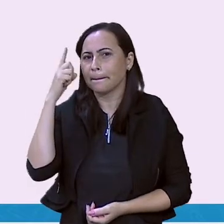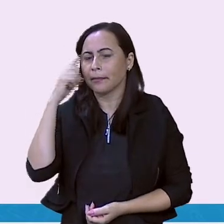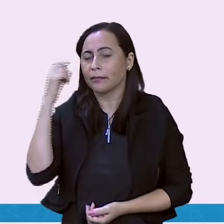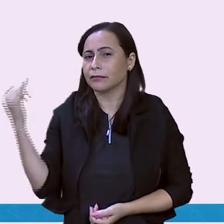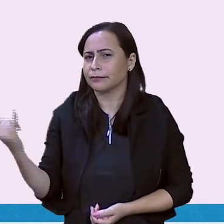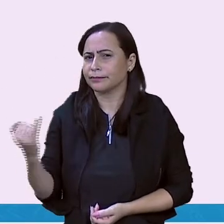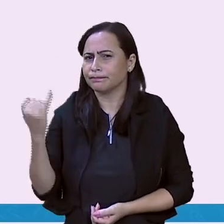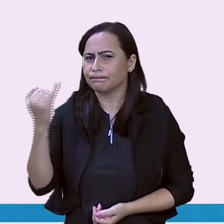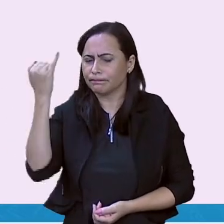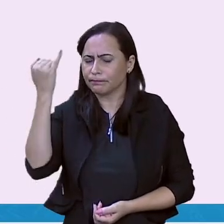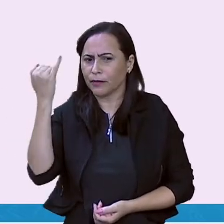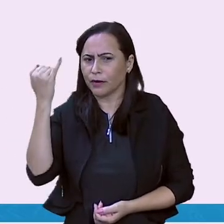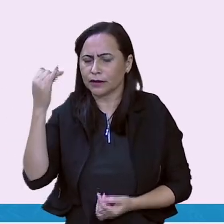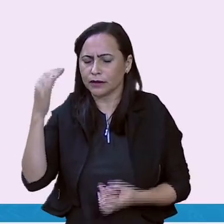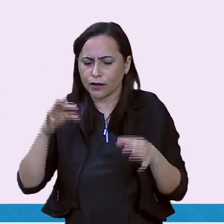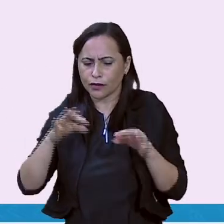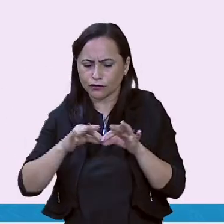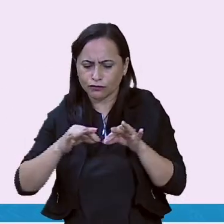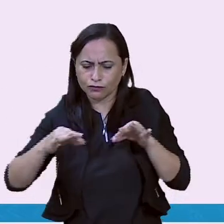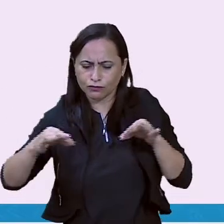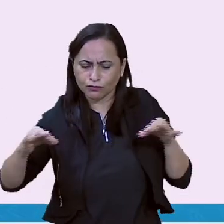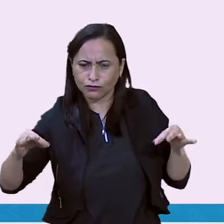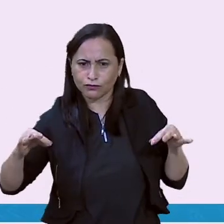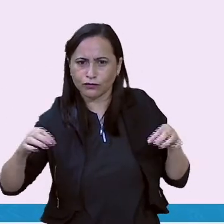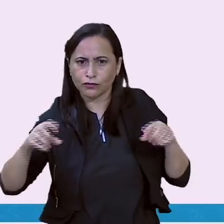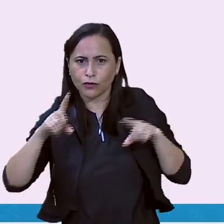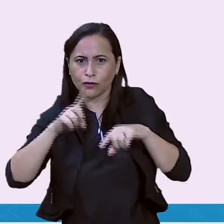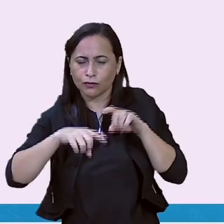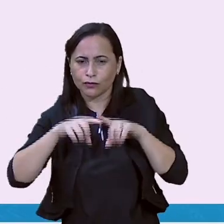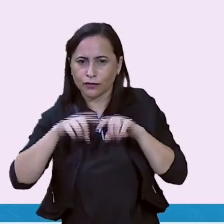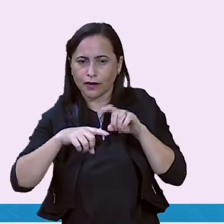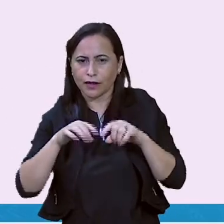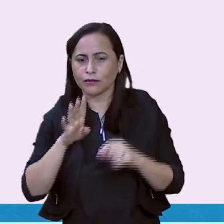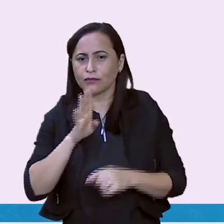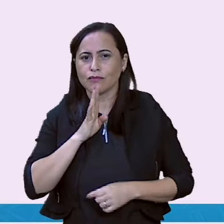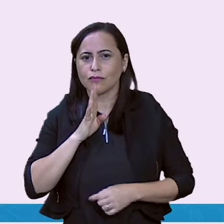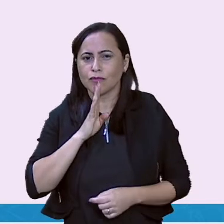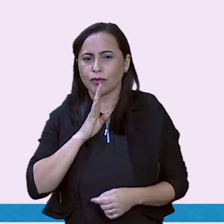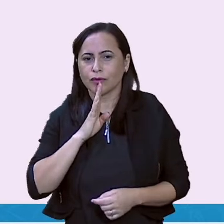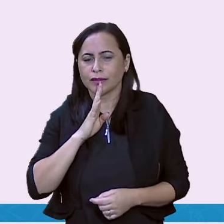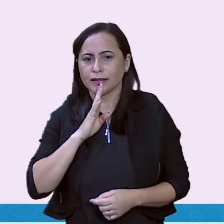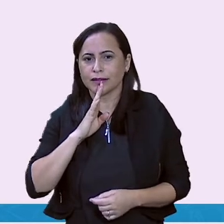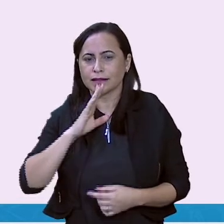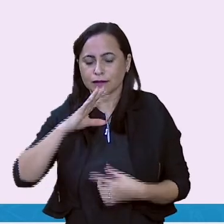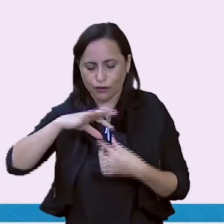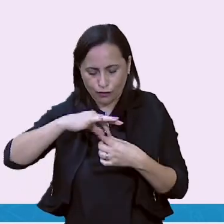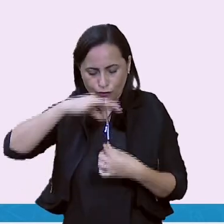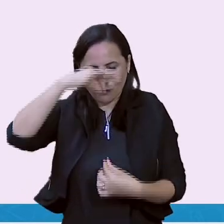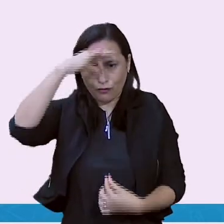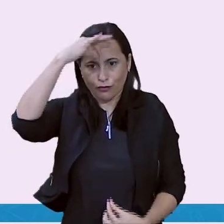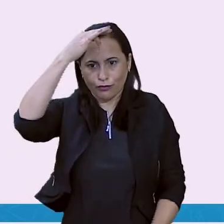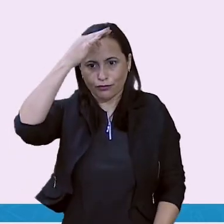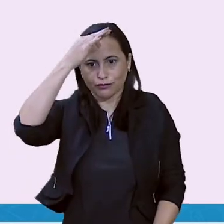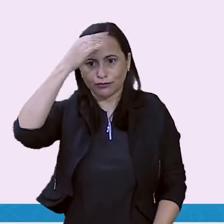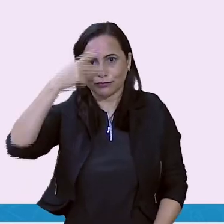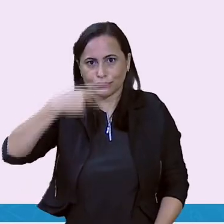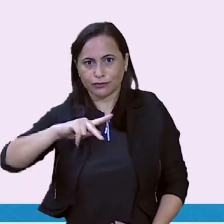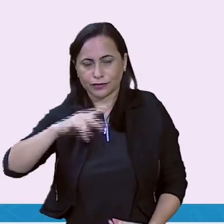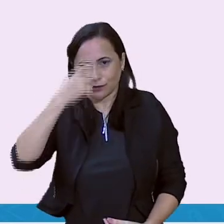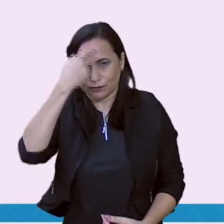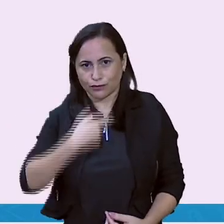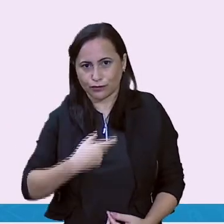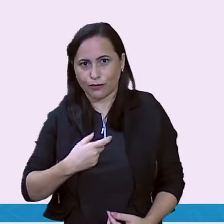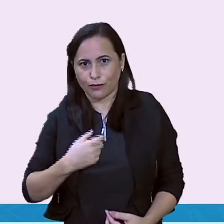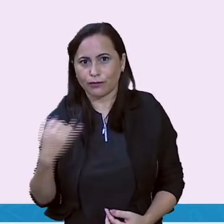medir os objetos e conhecer as medidas do seu corpo? Ah, gente, é bem importante, não é? Será